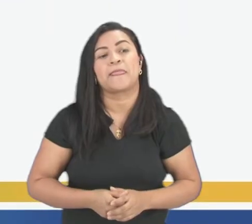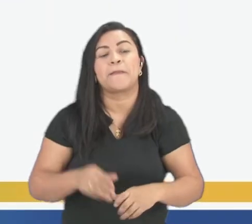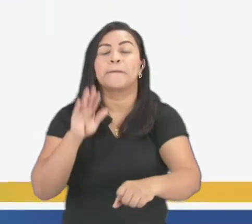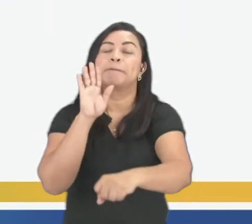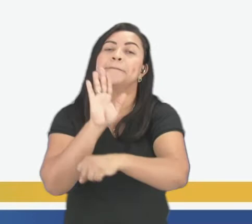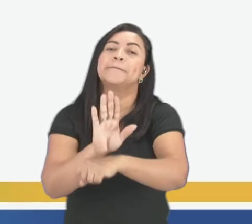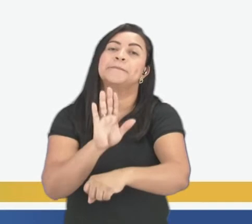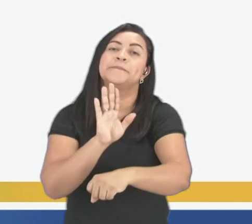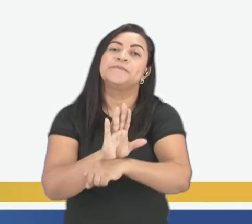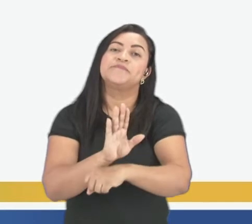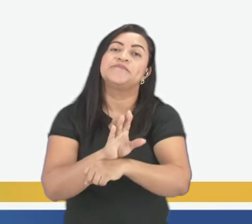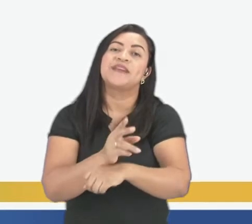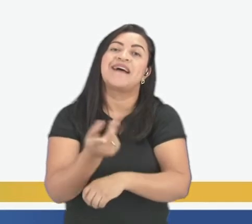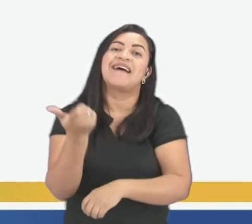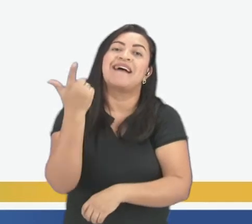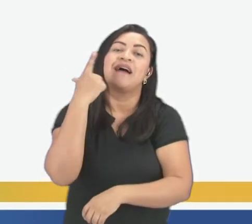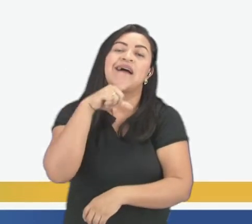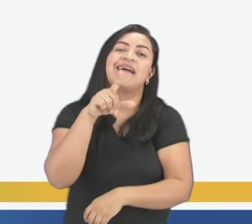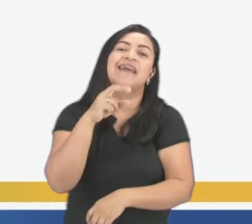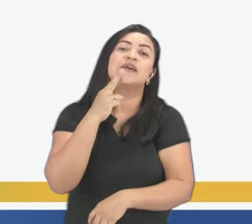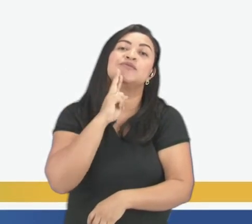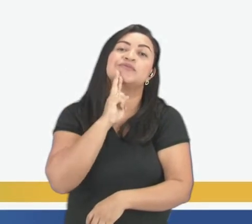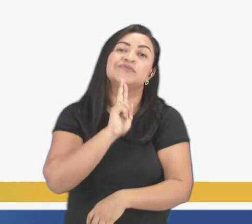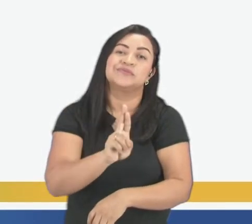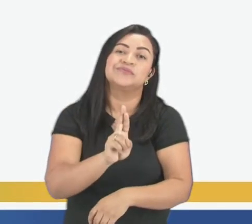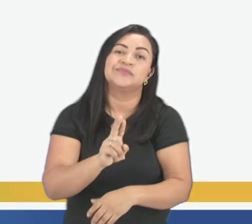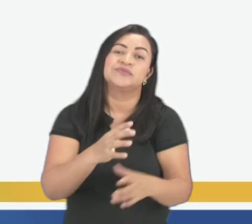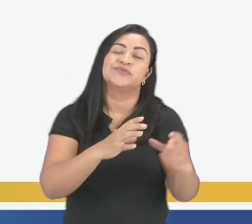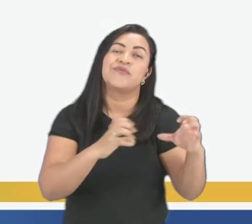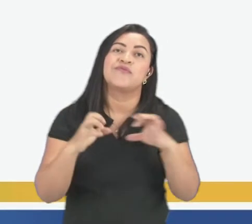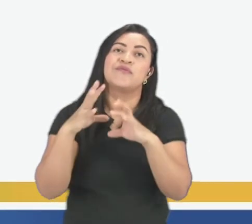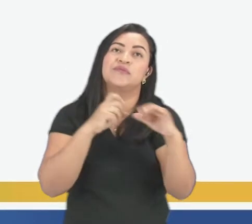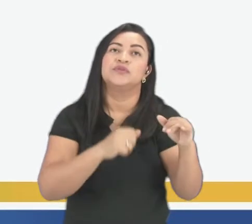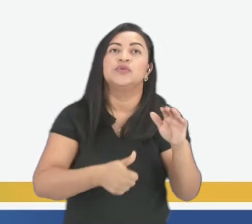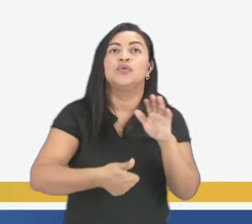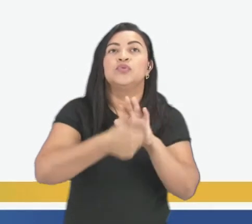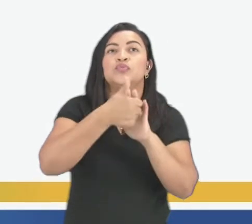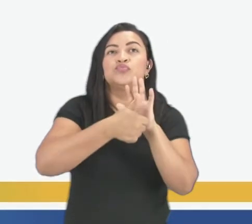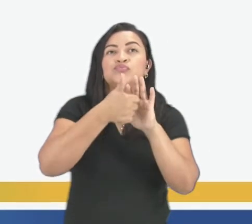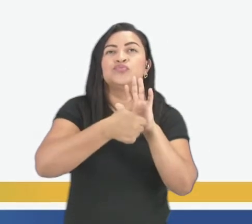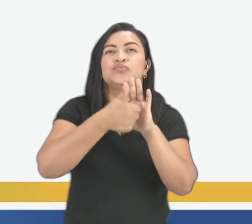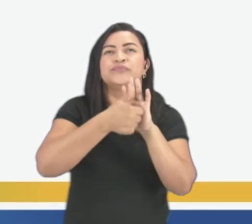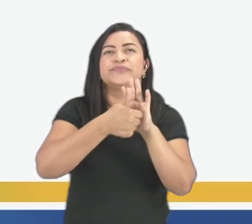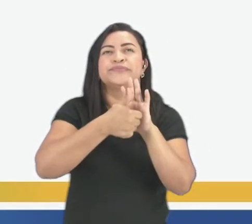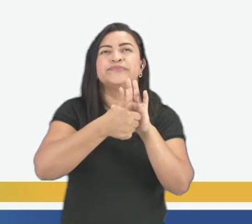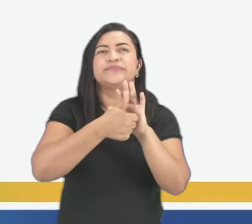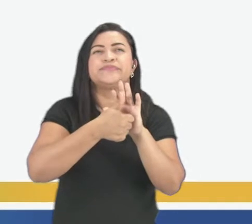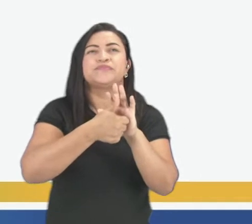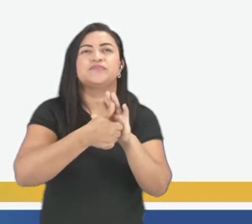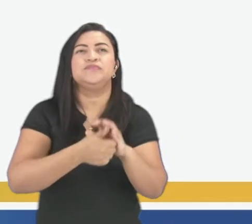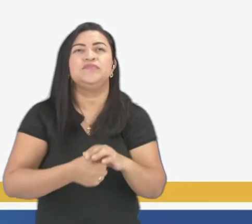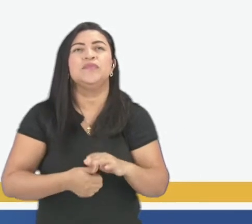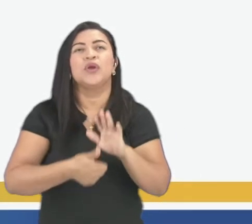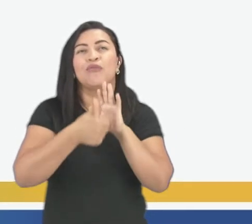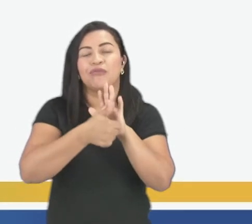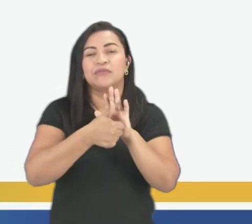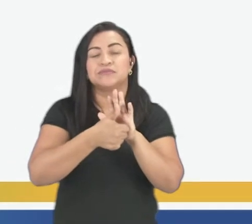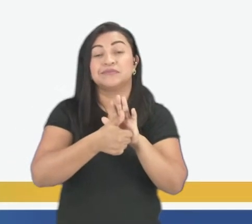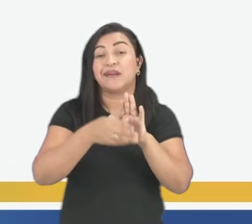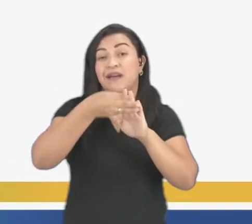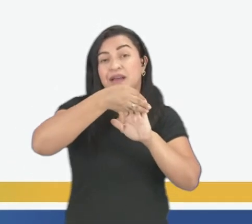conflitos. Nós temos aí a mídia e religião. No campo 1, o uso positivo potencial de exposição. A mídia